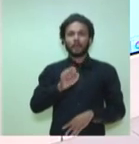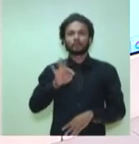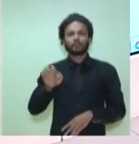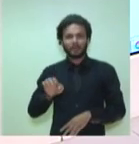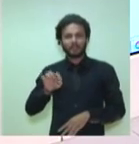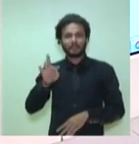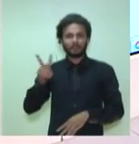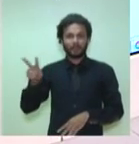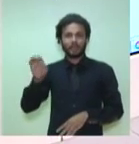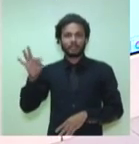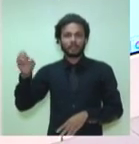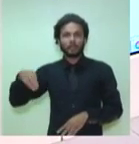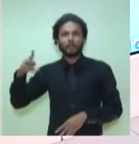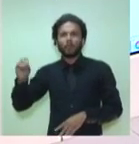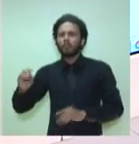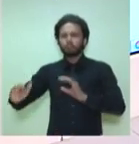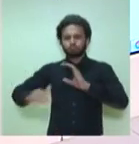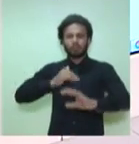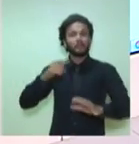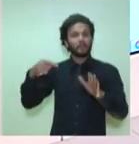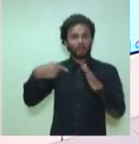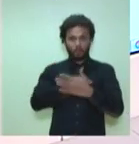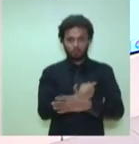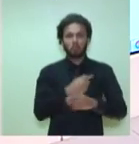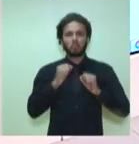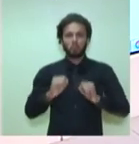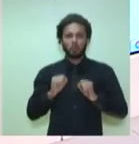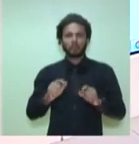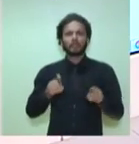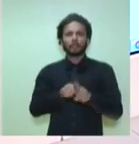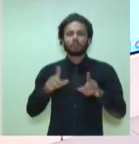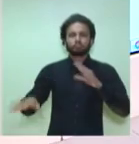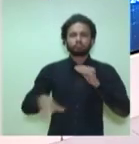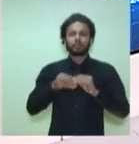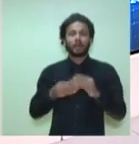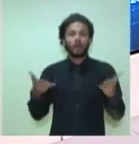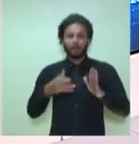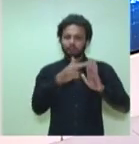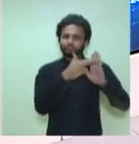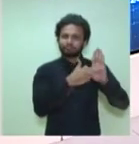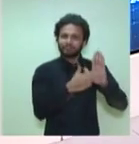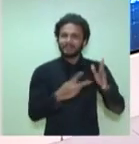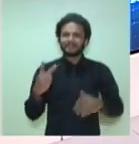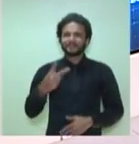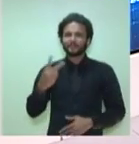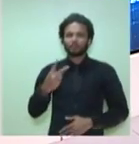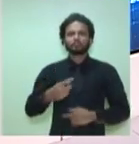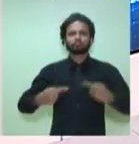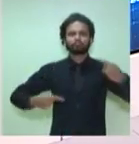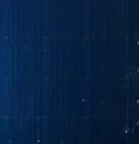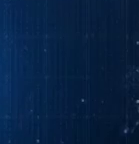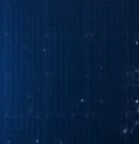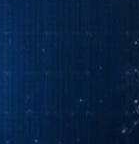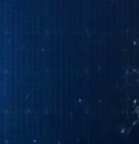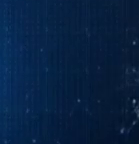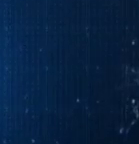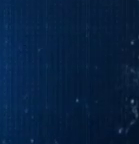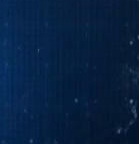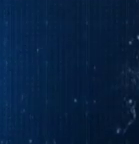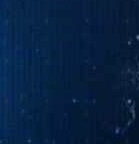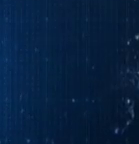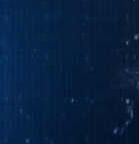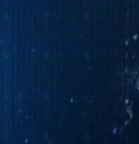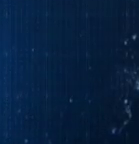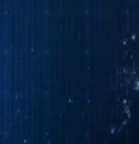DebateTVEmTempo para mandar a sua pergunta e também para fazer o seu comentário. Veja agora as regras deste segundo bloco do debate.